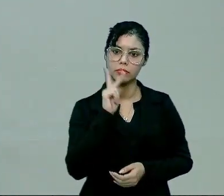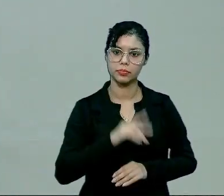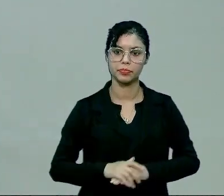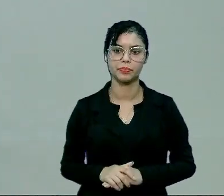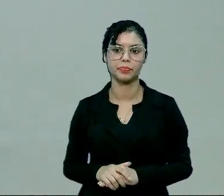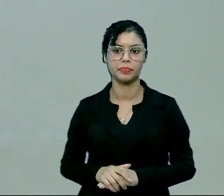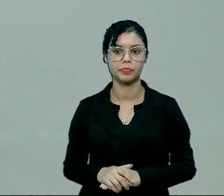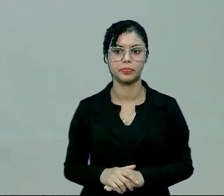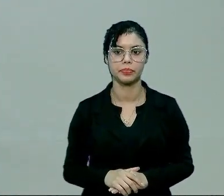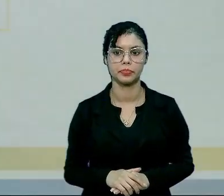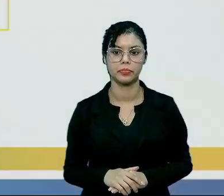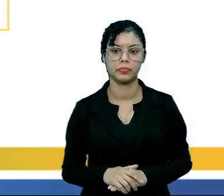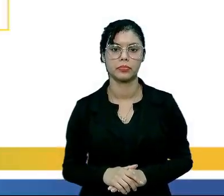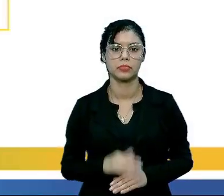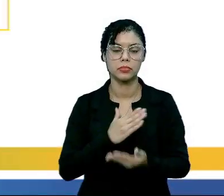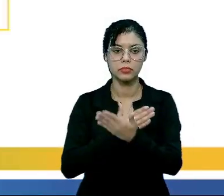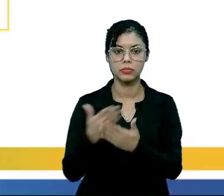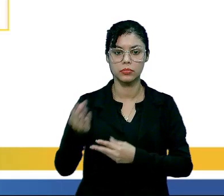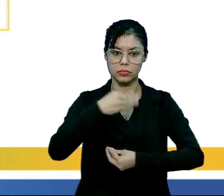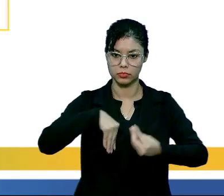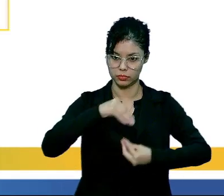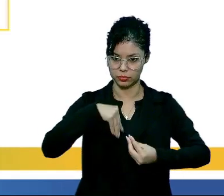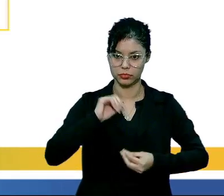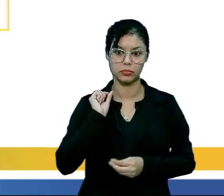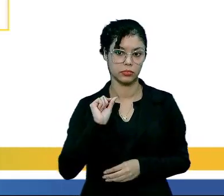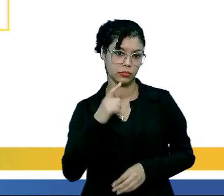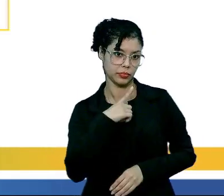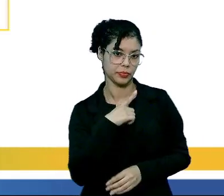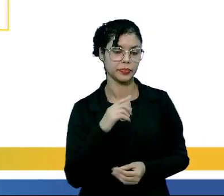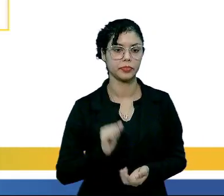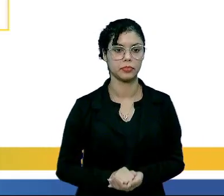Vamos lá. Então no início da reação, o que